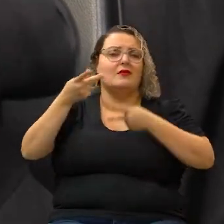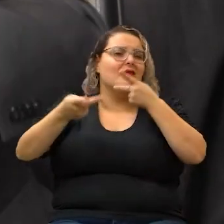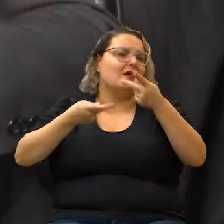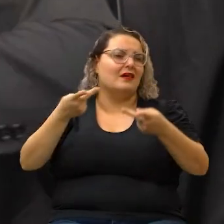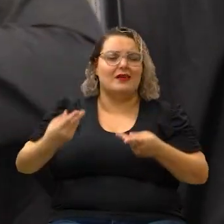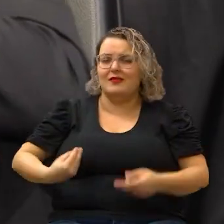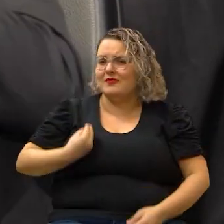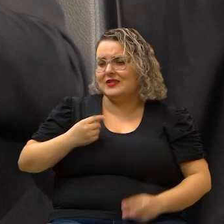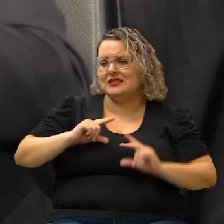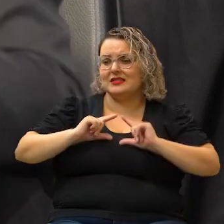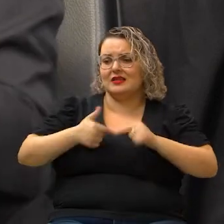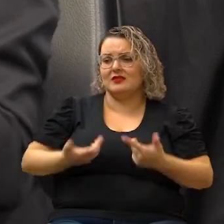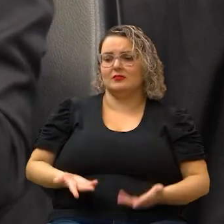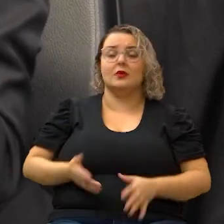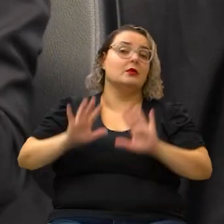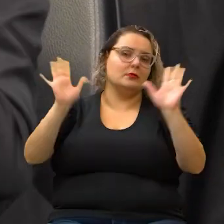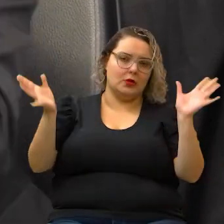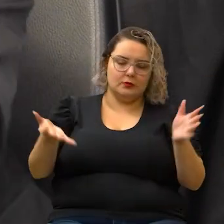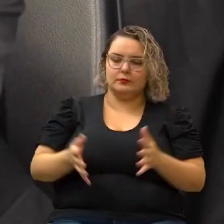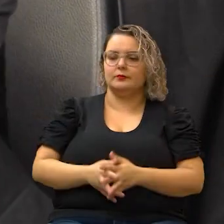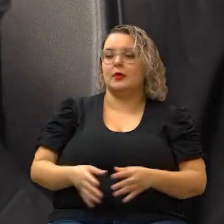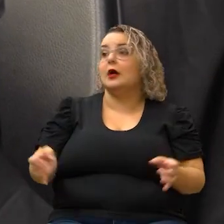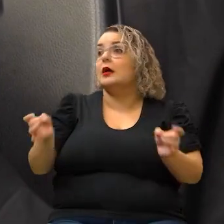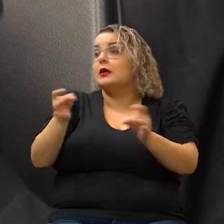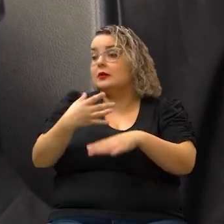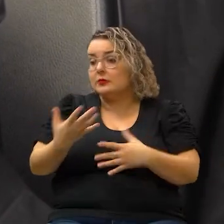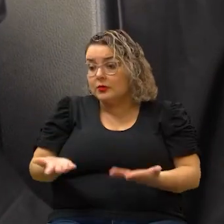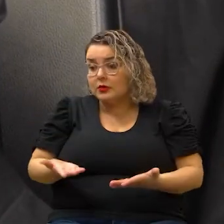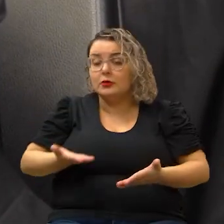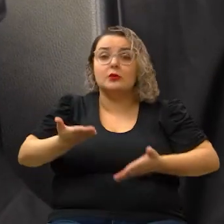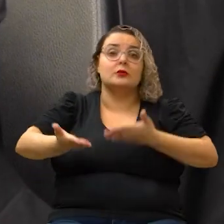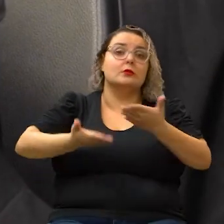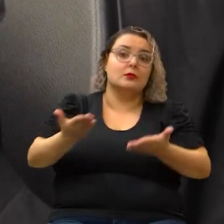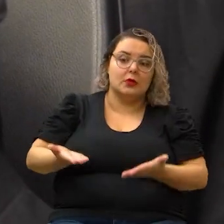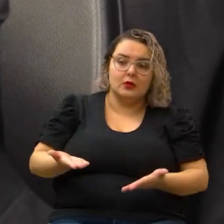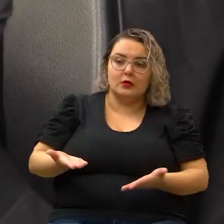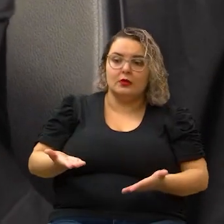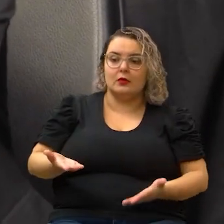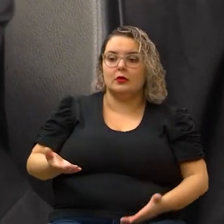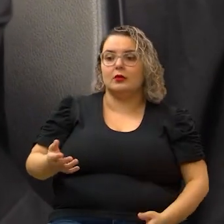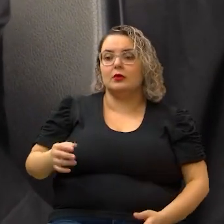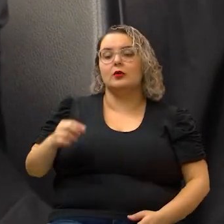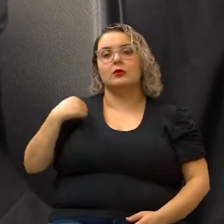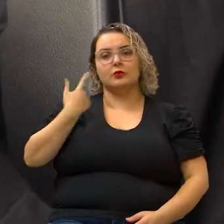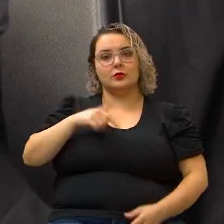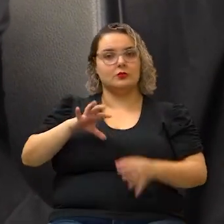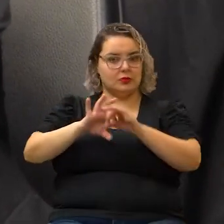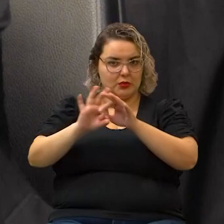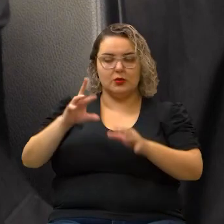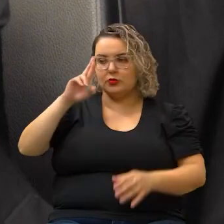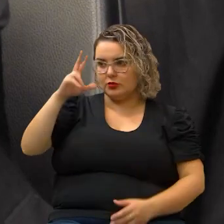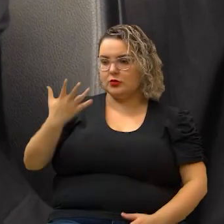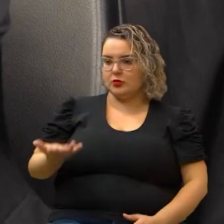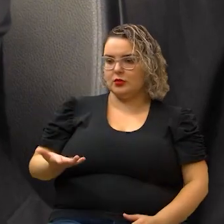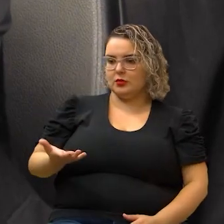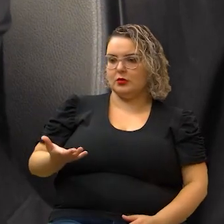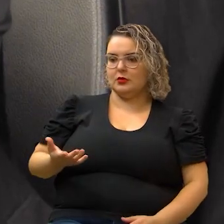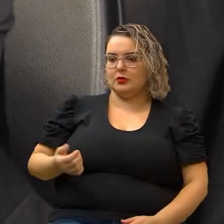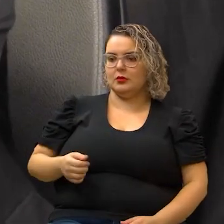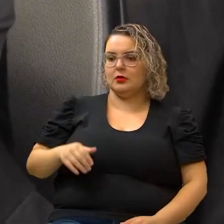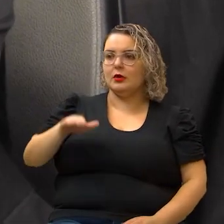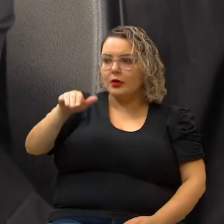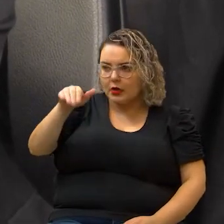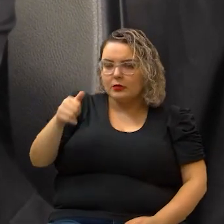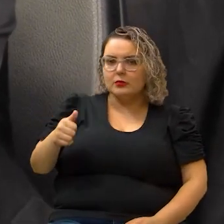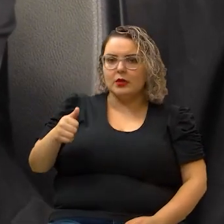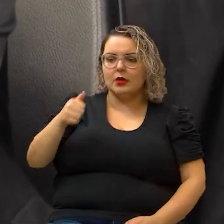me contaram como era a vida em Israel, tudo. Bom, enfim, aí terminou o tratamento, ele falou para mim, nós vamos dar alta para o senhor, o doutor. E